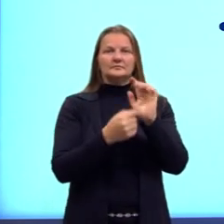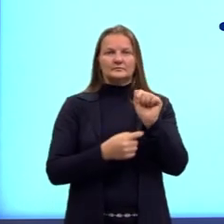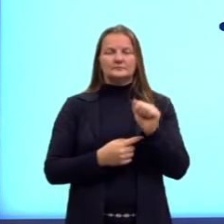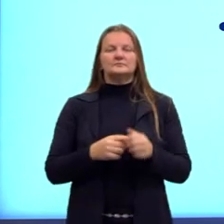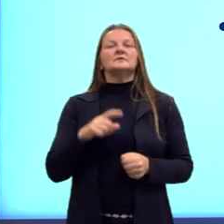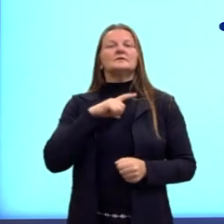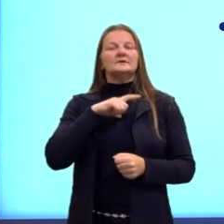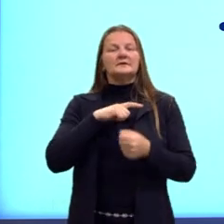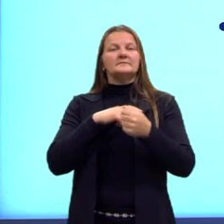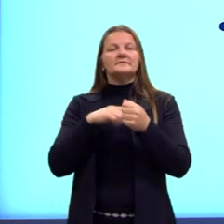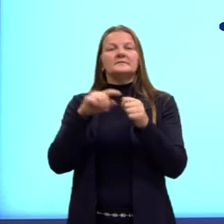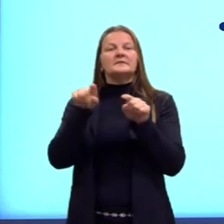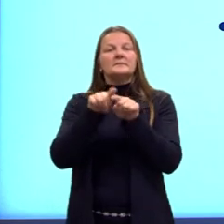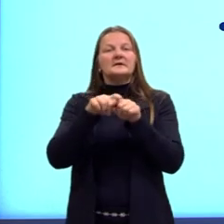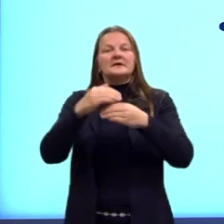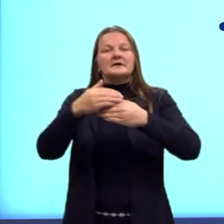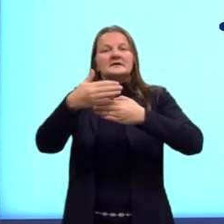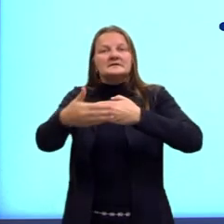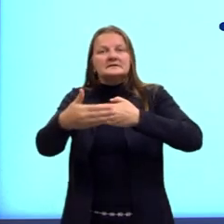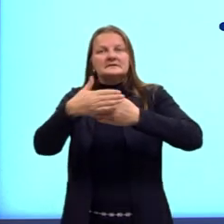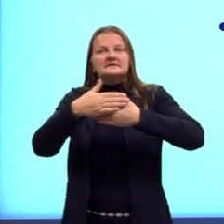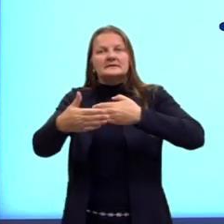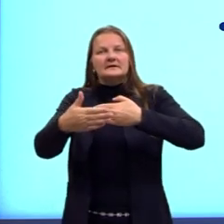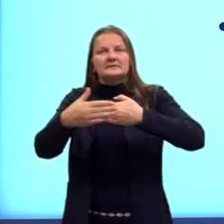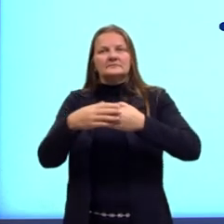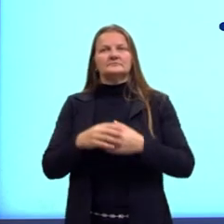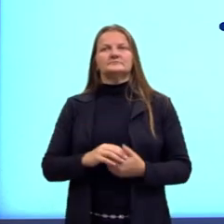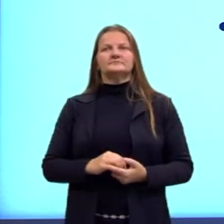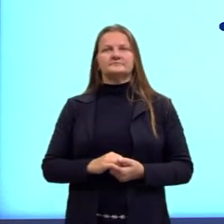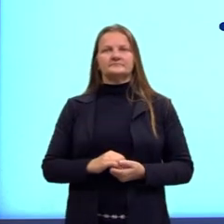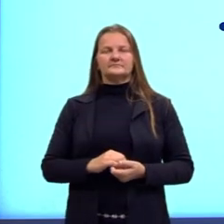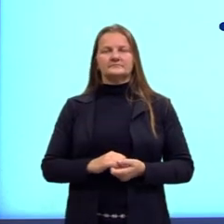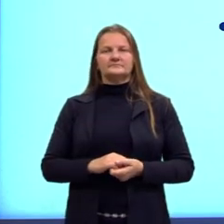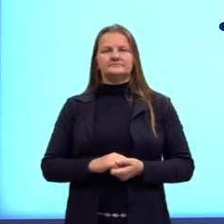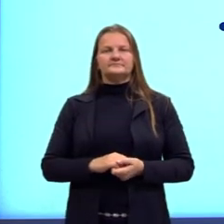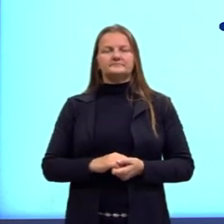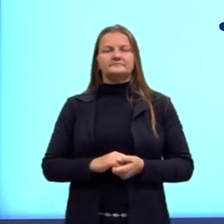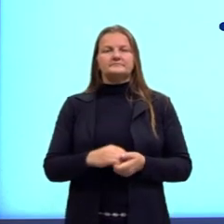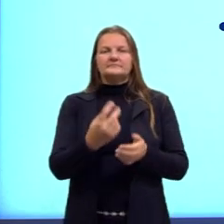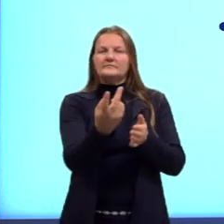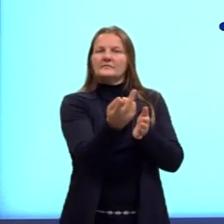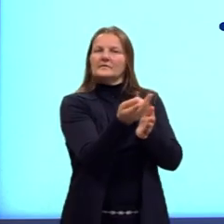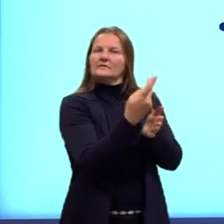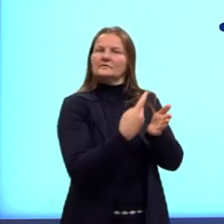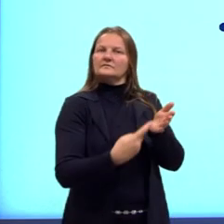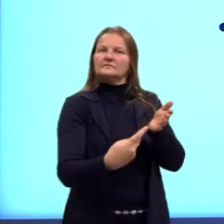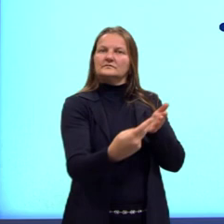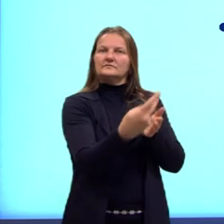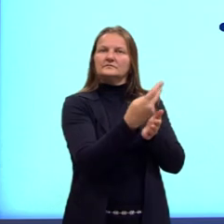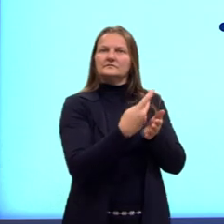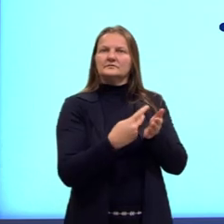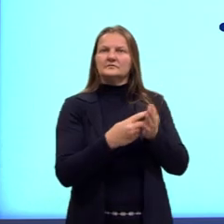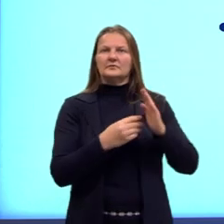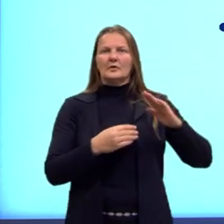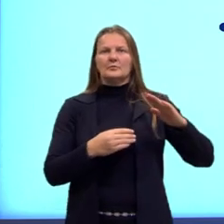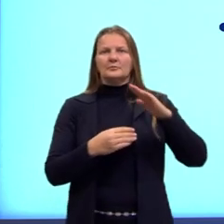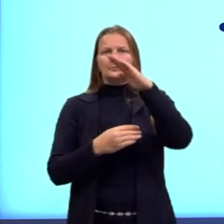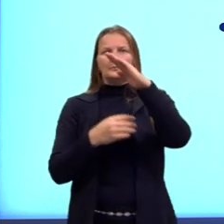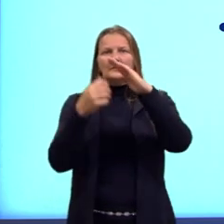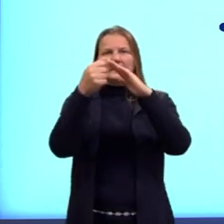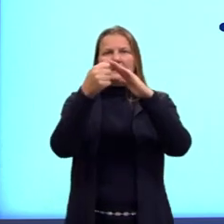o ângulo externo né os ângulos externos então da nossa figura o ângulo externo então ele é